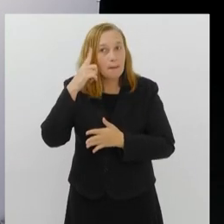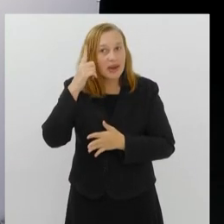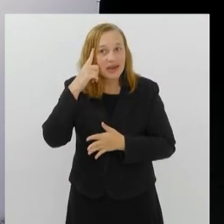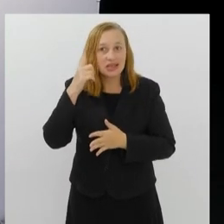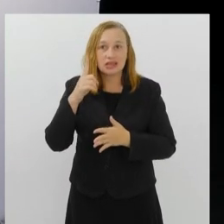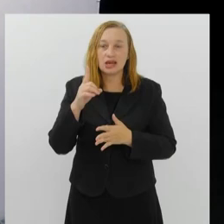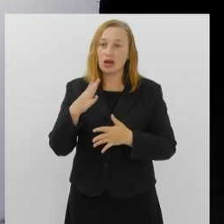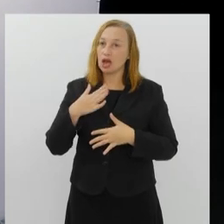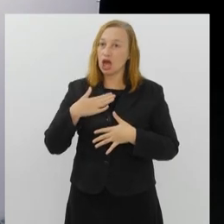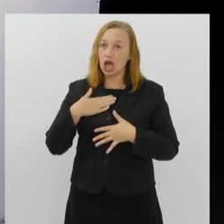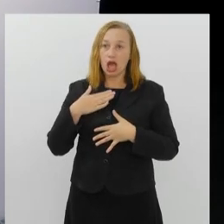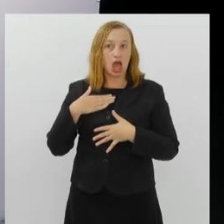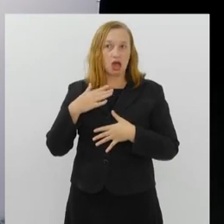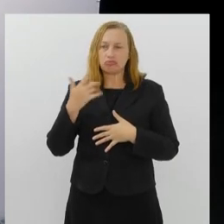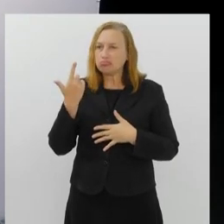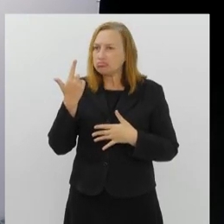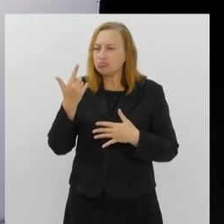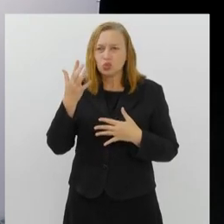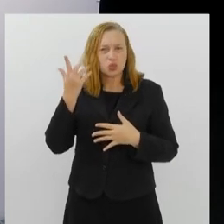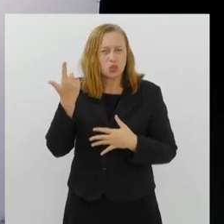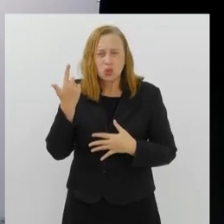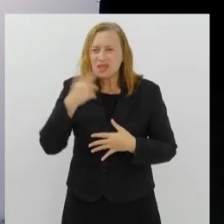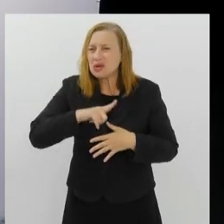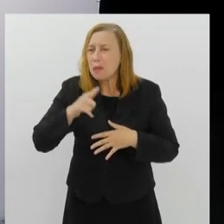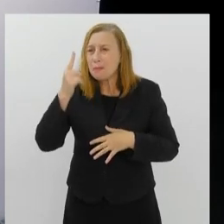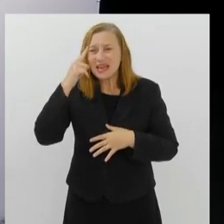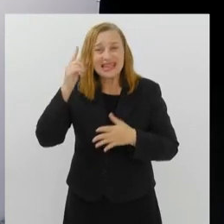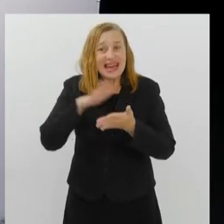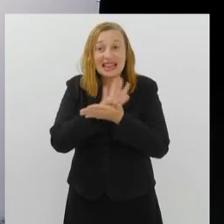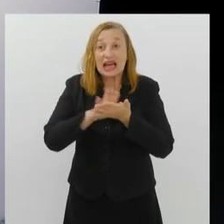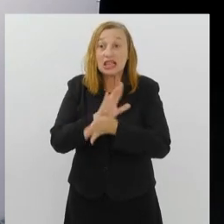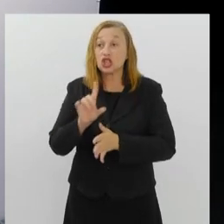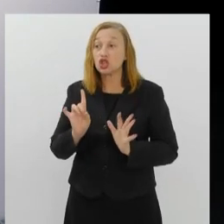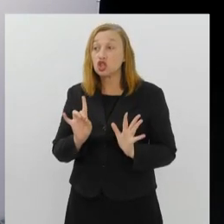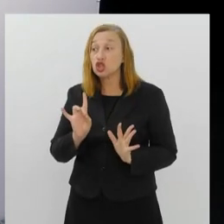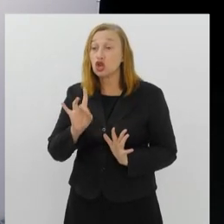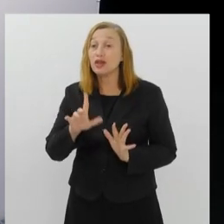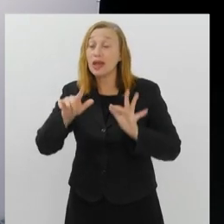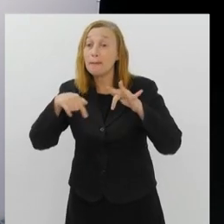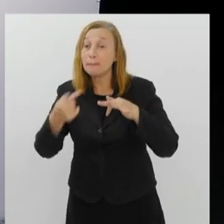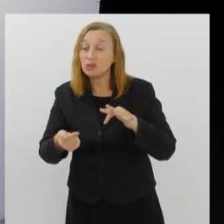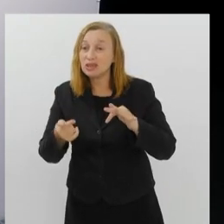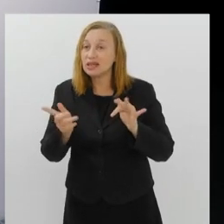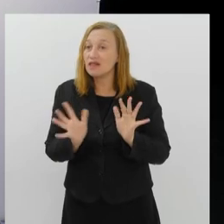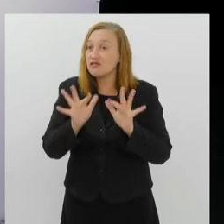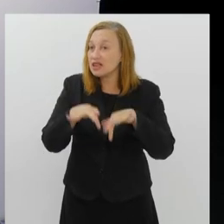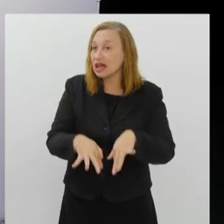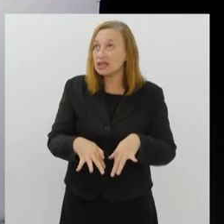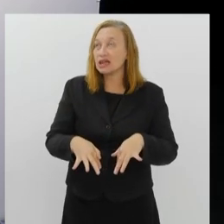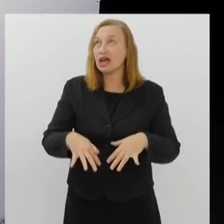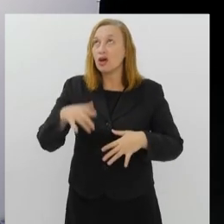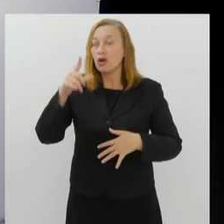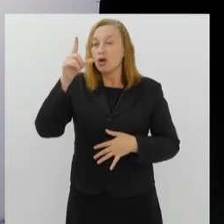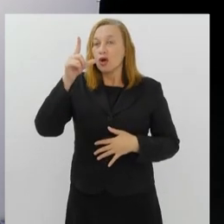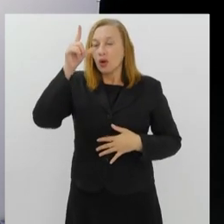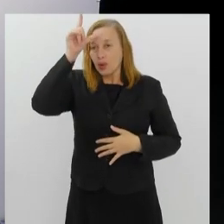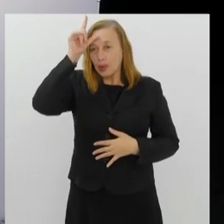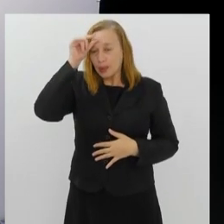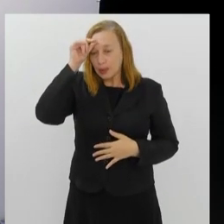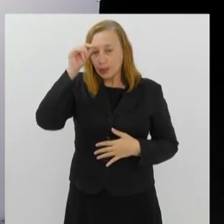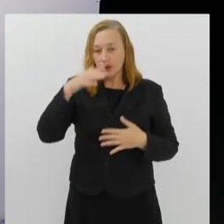cabeça, né? Comigo, pelo menos, é assim. Não consigo pensar em nada. Só no final que eu respiro e começo a pensar. Mas o coração ali